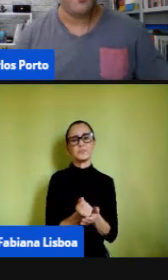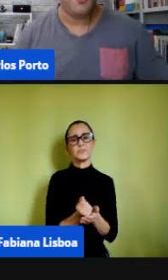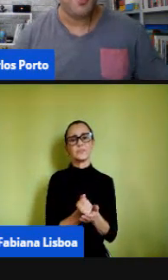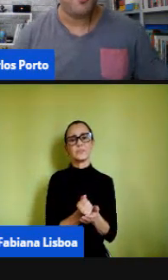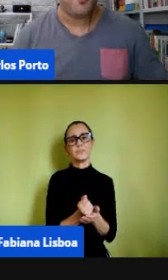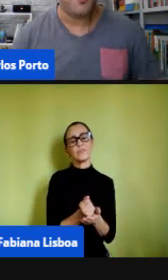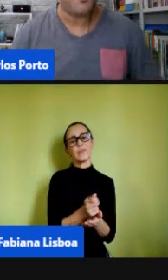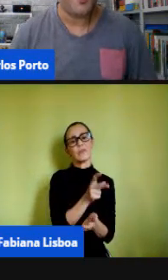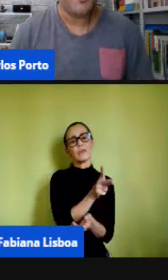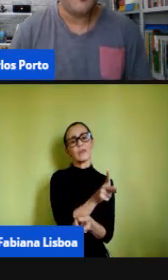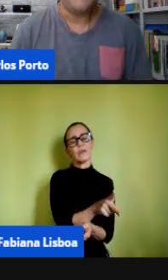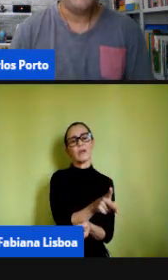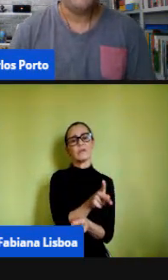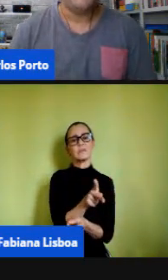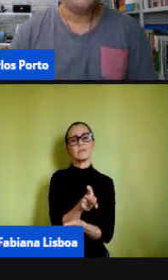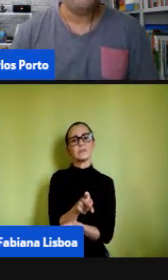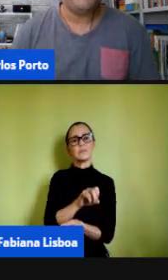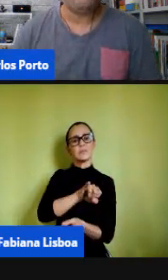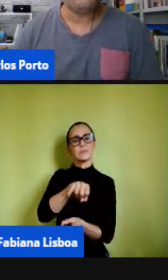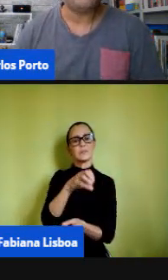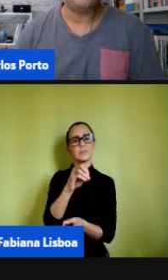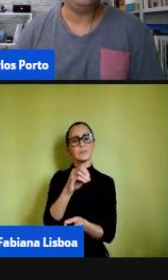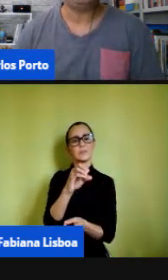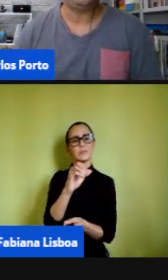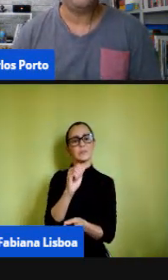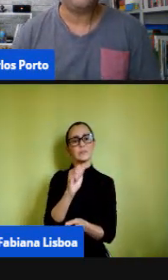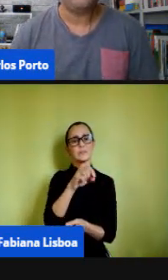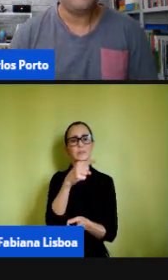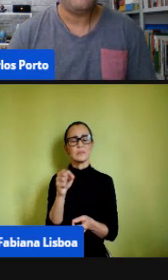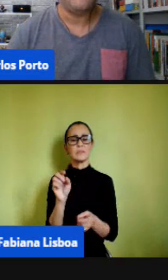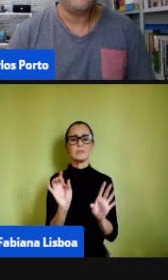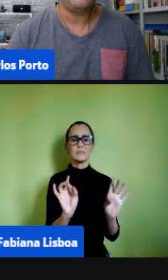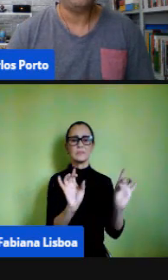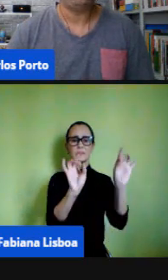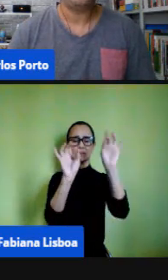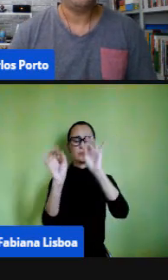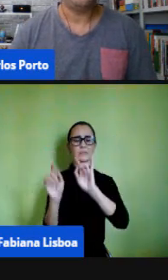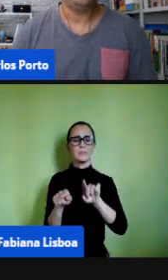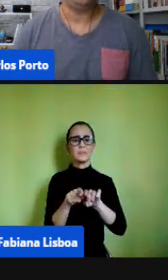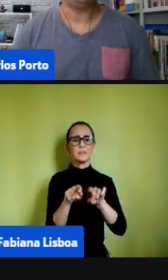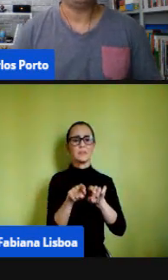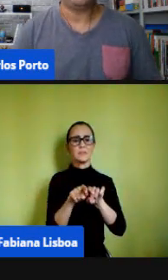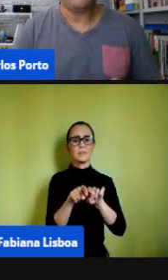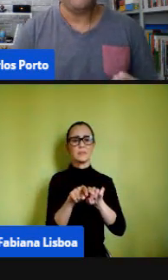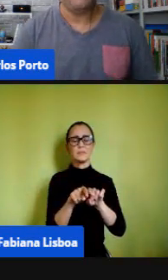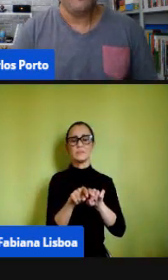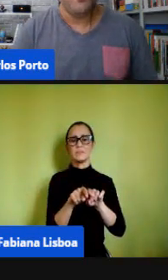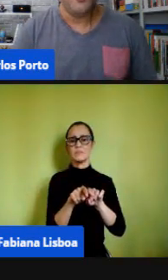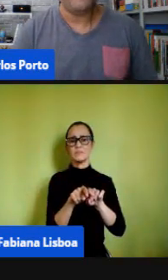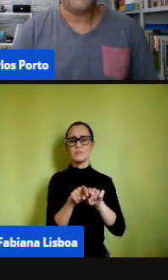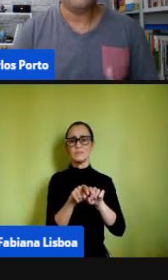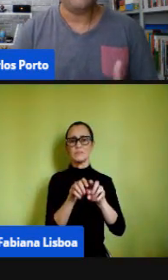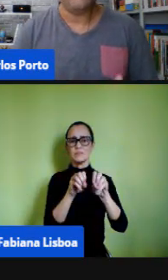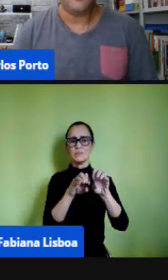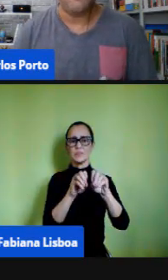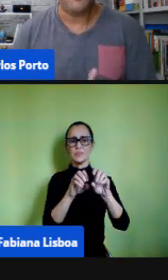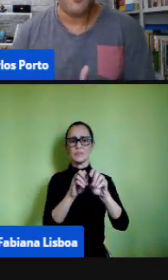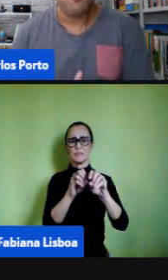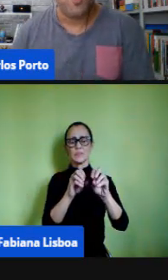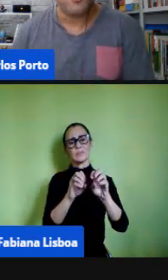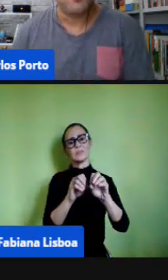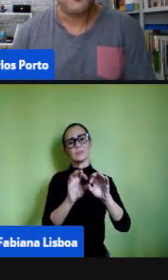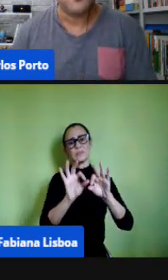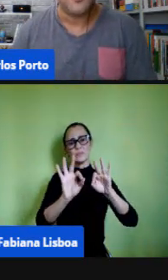professor engenheiro, olha só, e também especialista em educação à distância, e hoje nós trabalhamos muito com a questão do